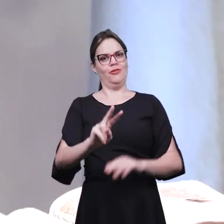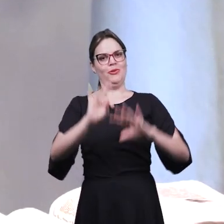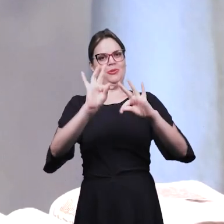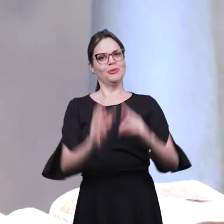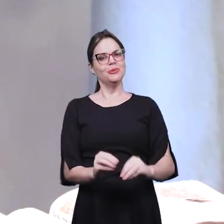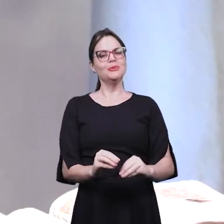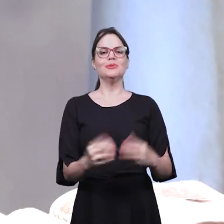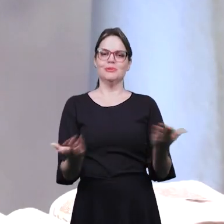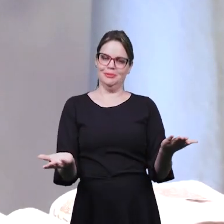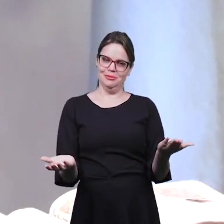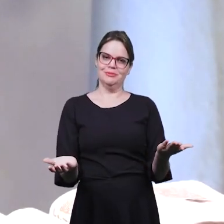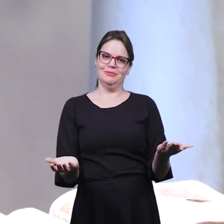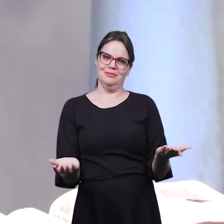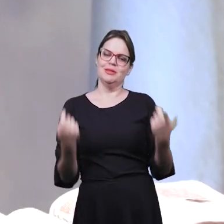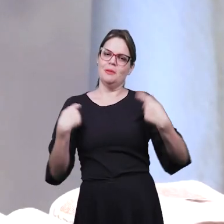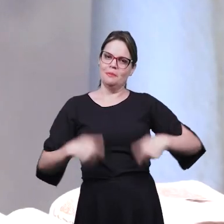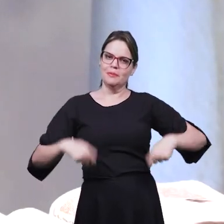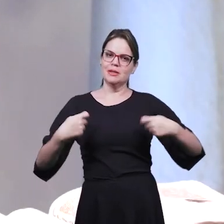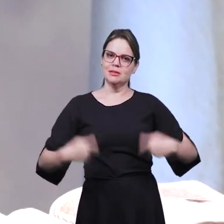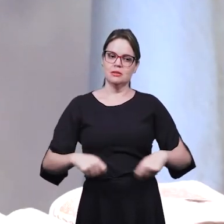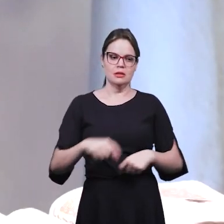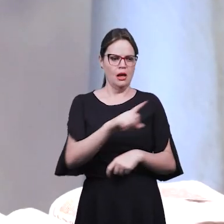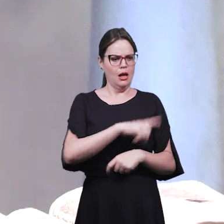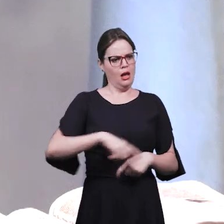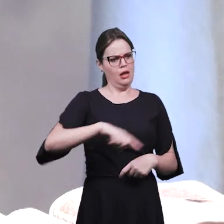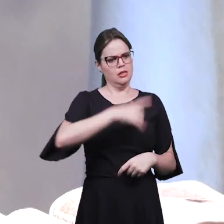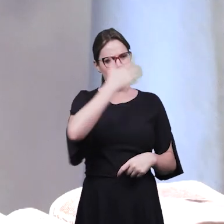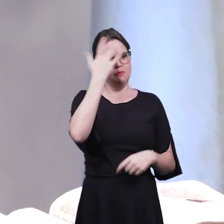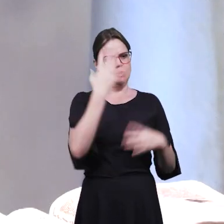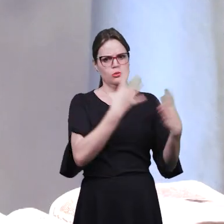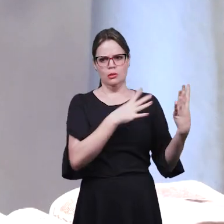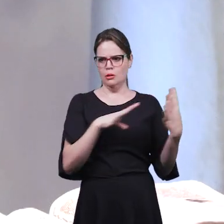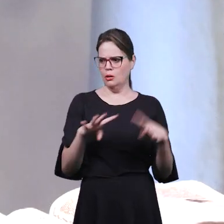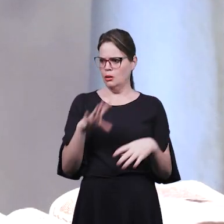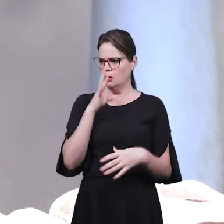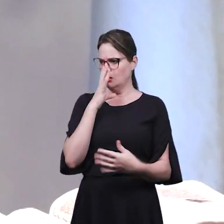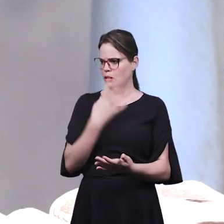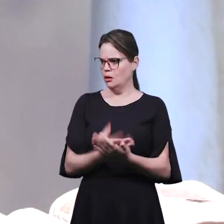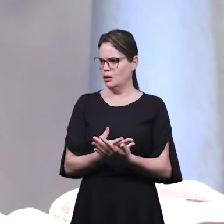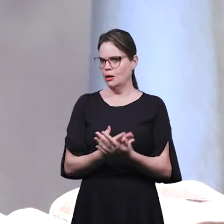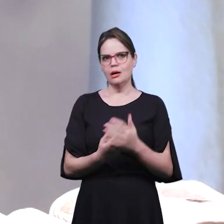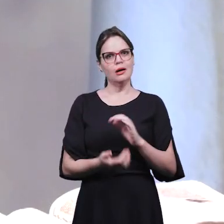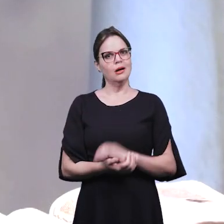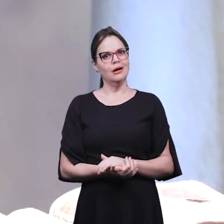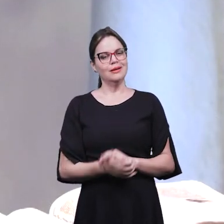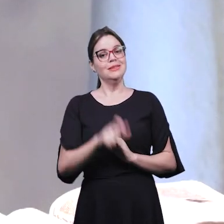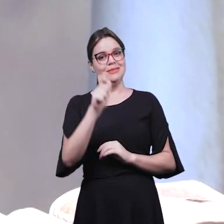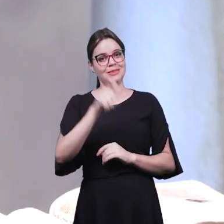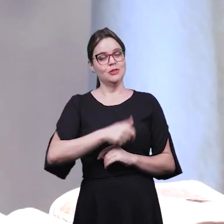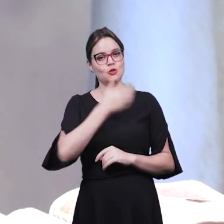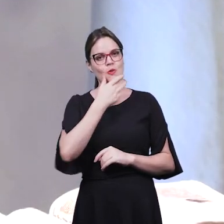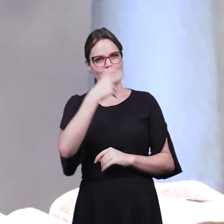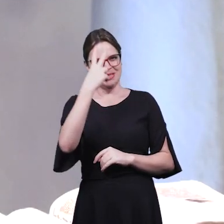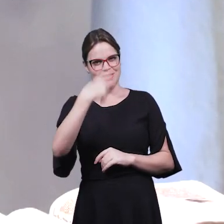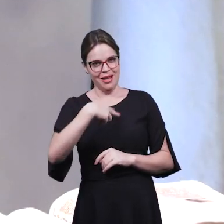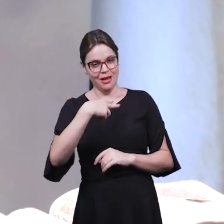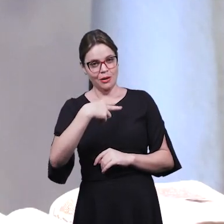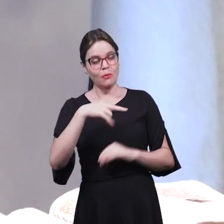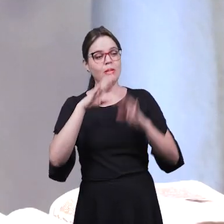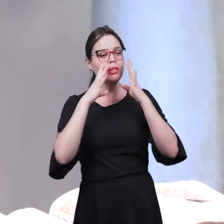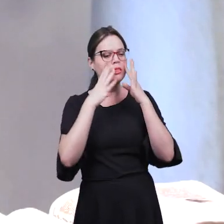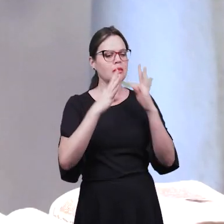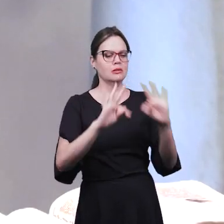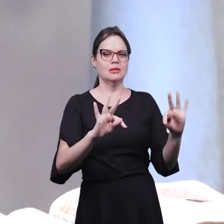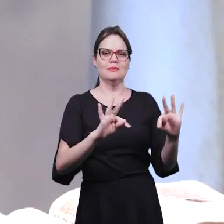Então, todos ali ficaram admirados o que aconteceu com aquele homem. Este homem testemunhou para várias pessoas, os vizinhos, tudo, ó, eu